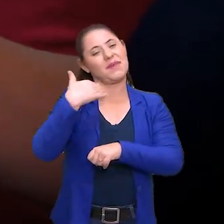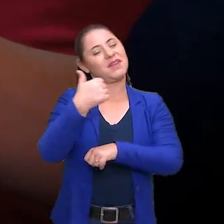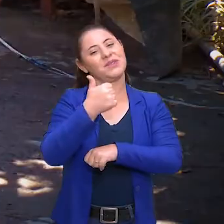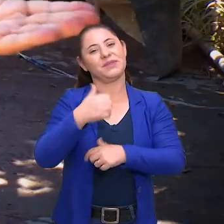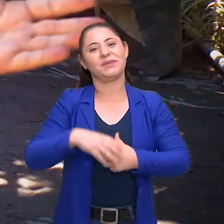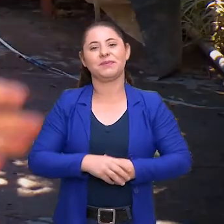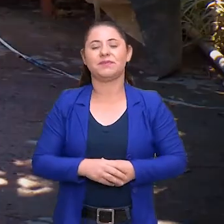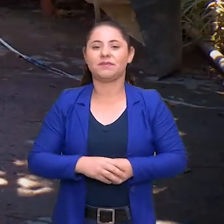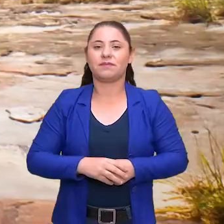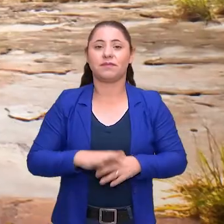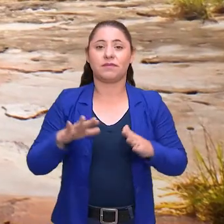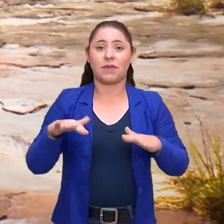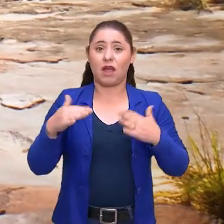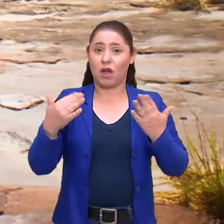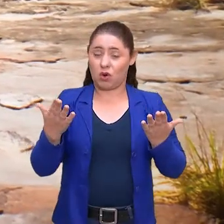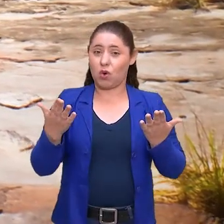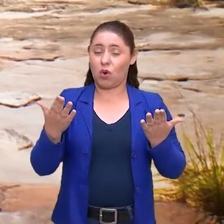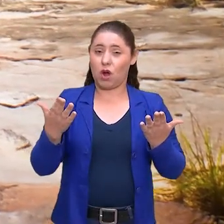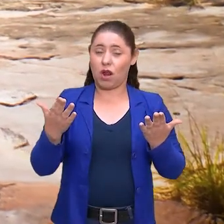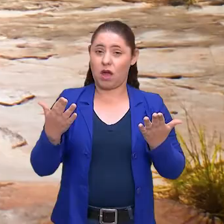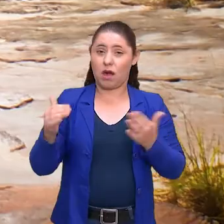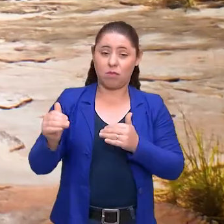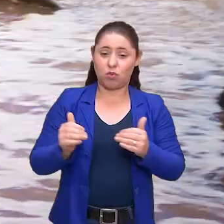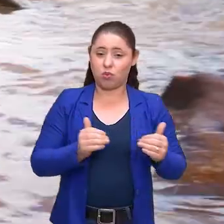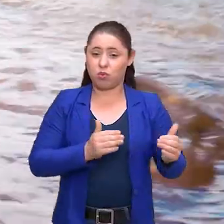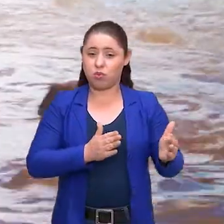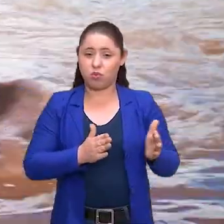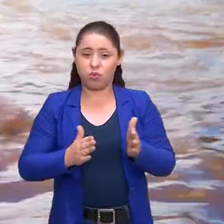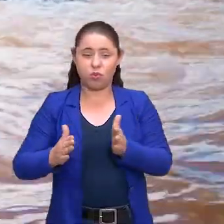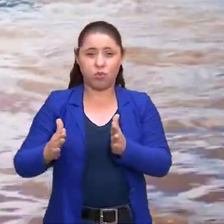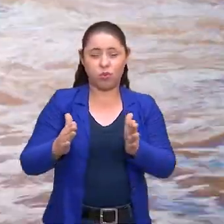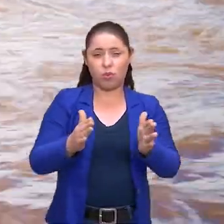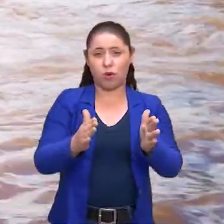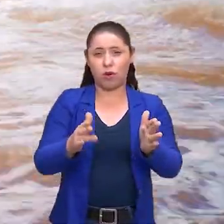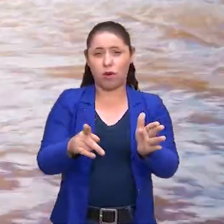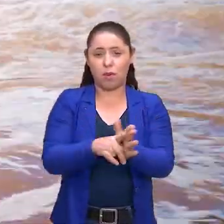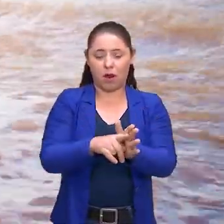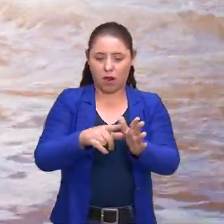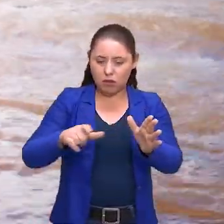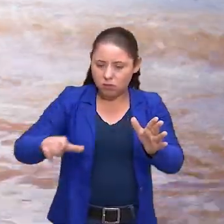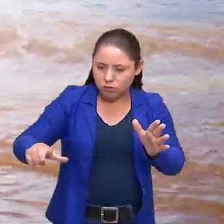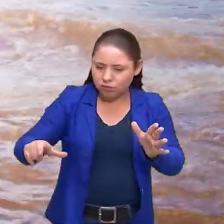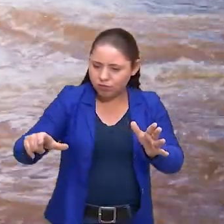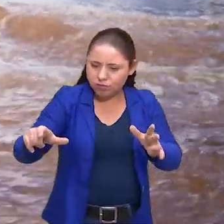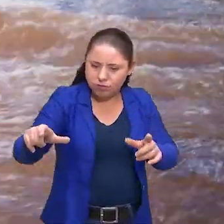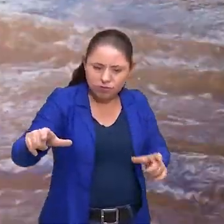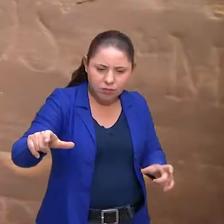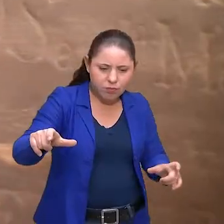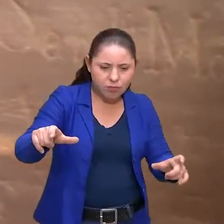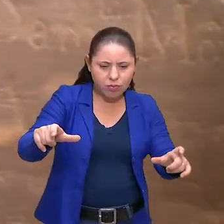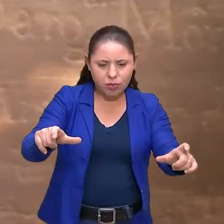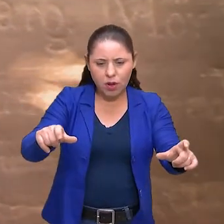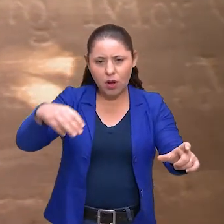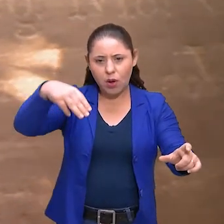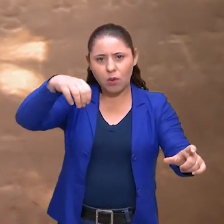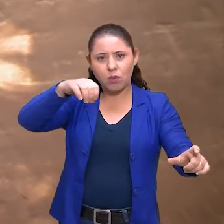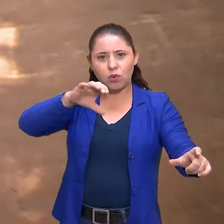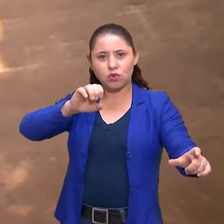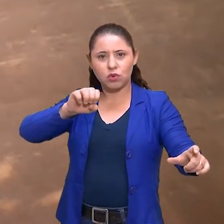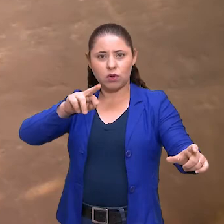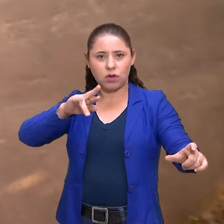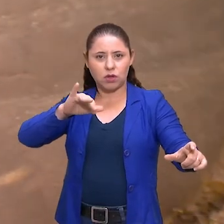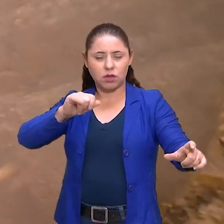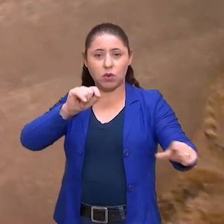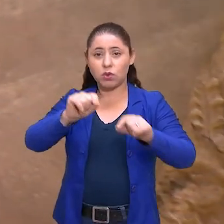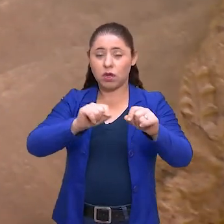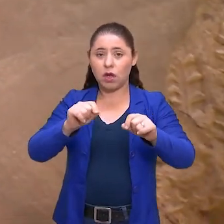aqui, melhor. Agora vamos para o rio, mais precisamente suas margens. Afinal, é ali que ficam registros das expedições